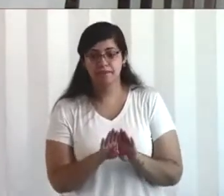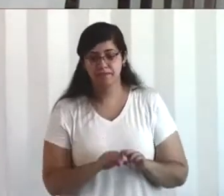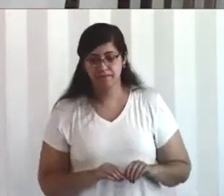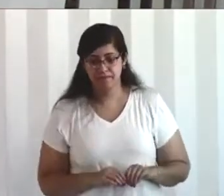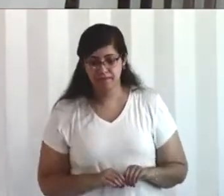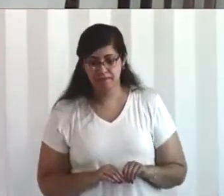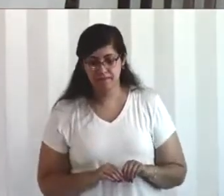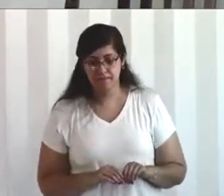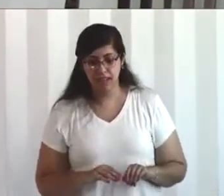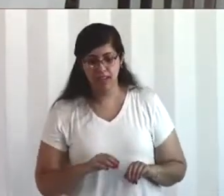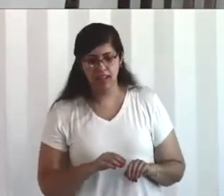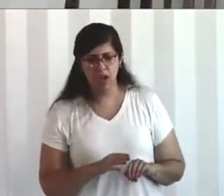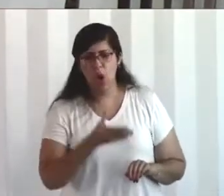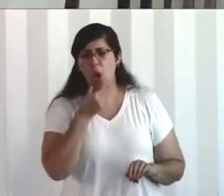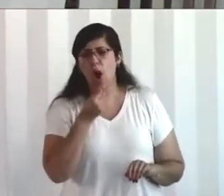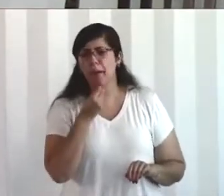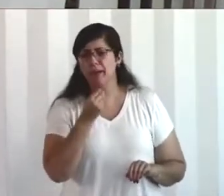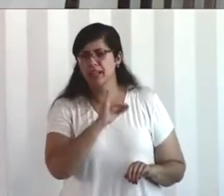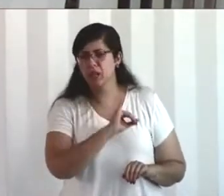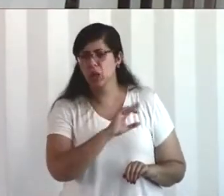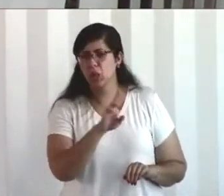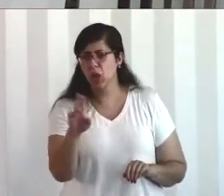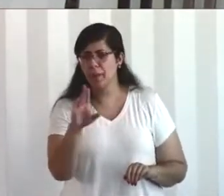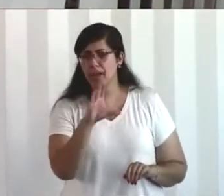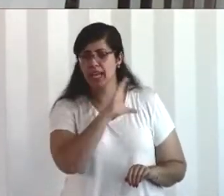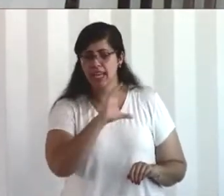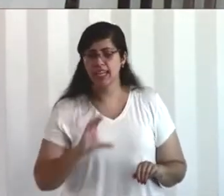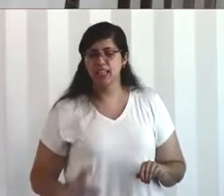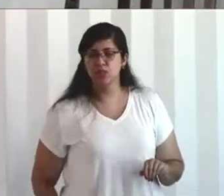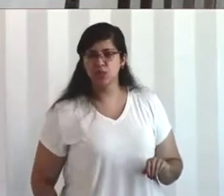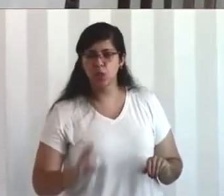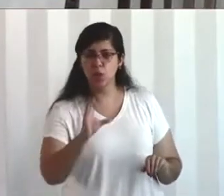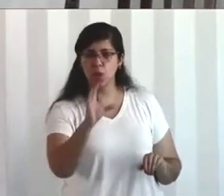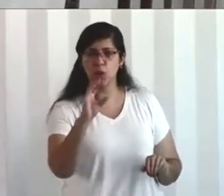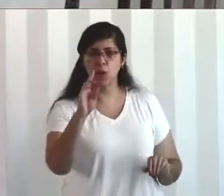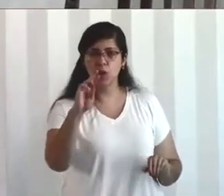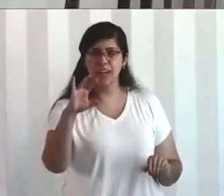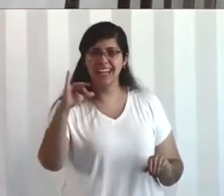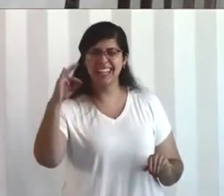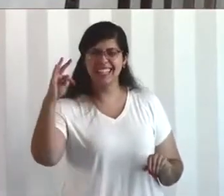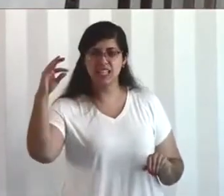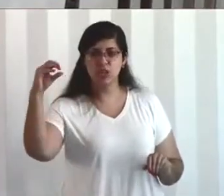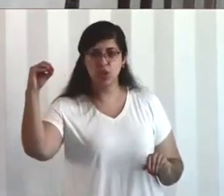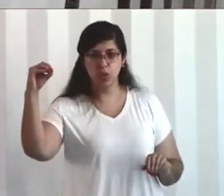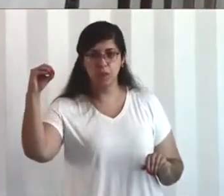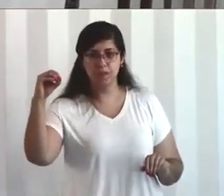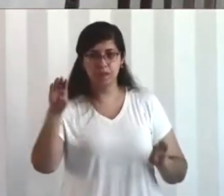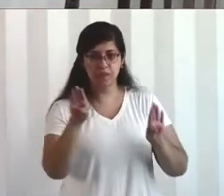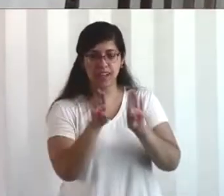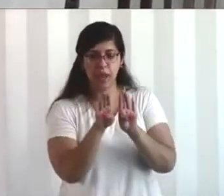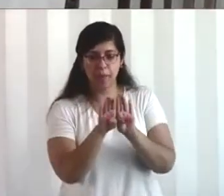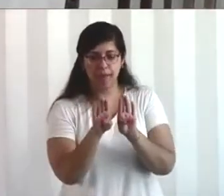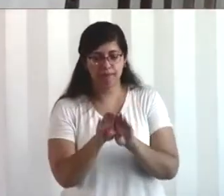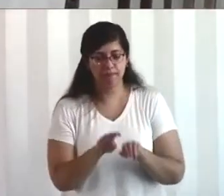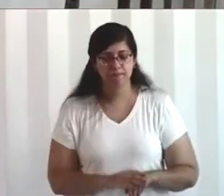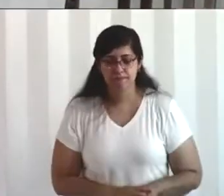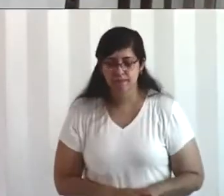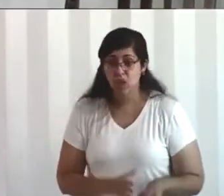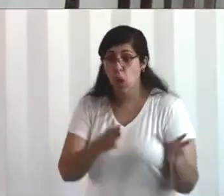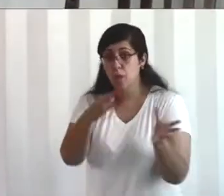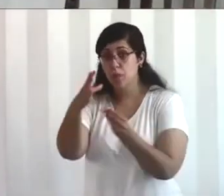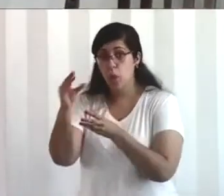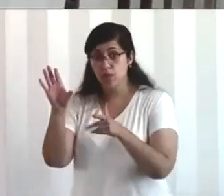sinagoga, creu no Senhor com toda a sua casa. Também muitos dos coríntios,